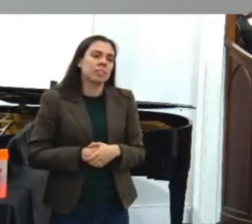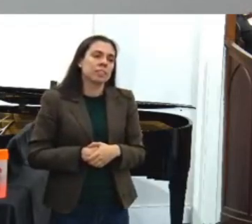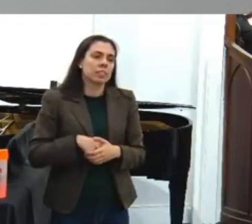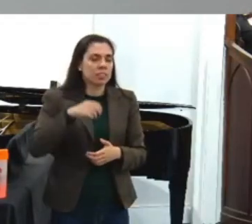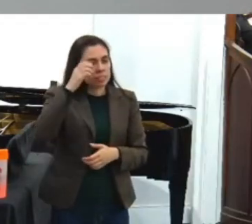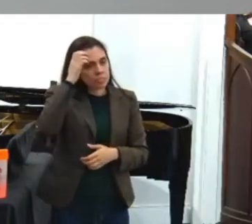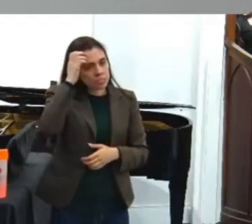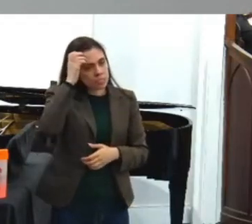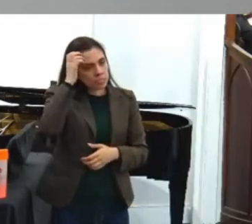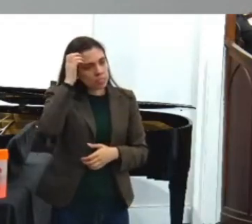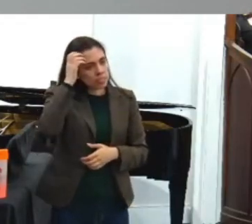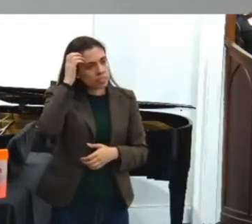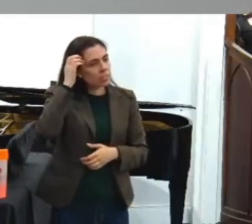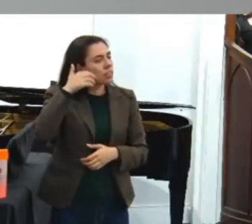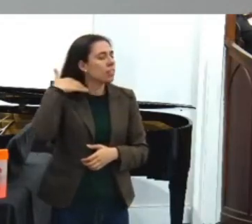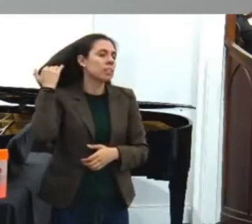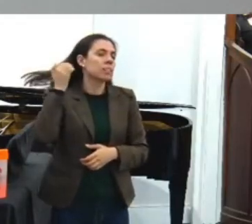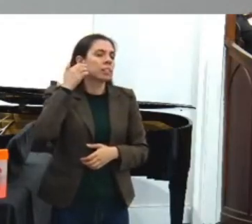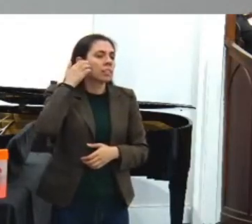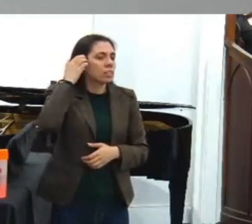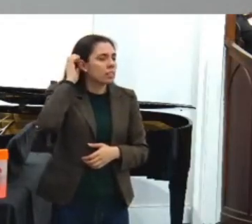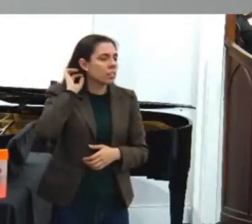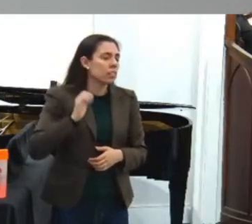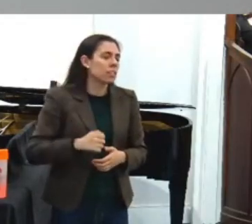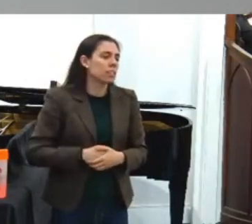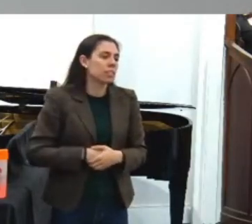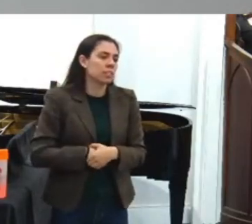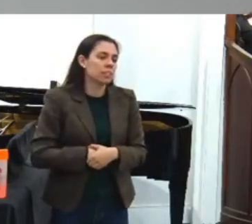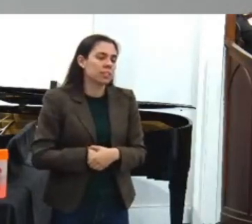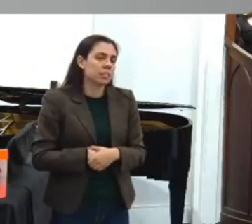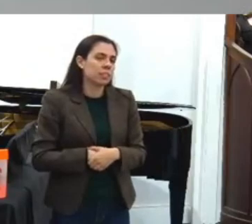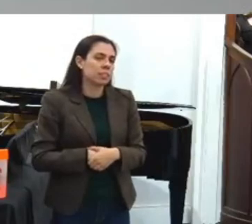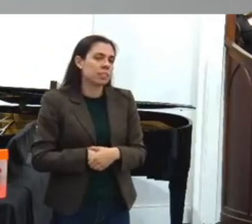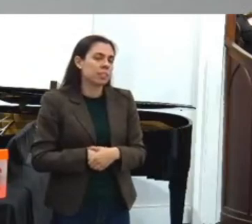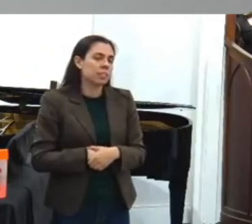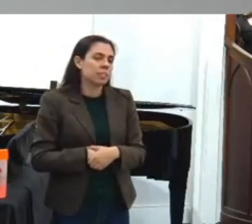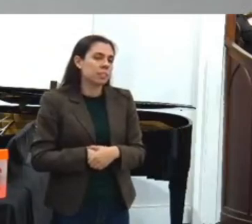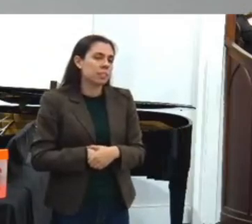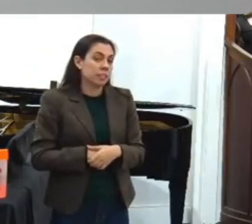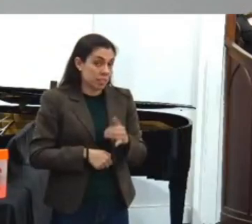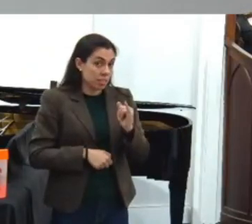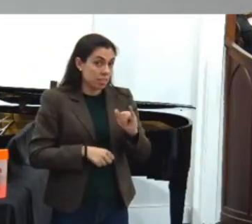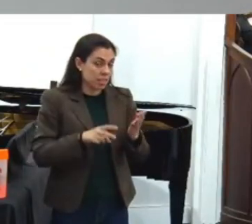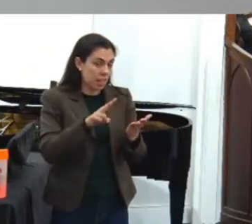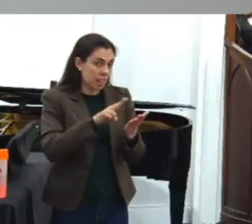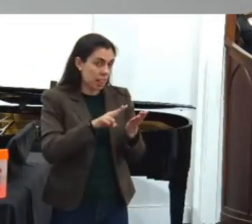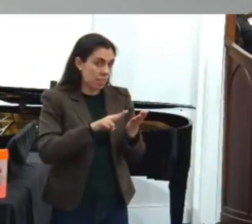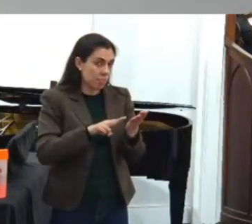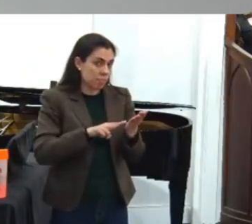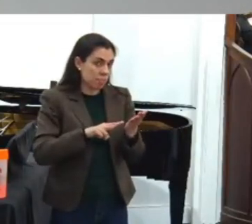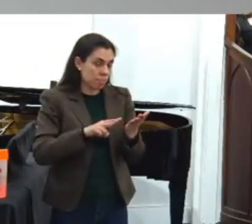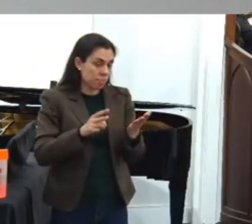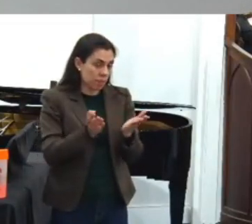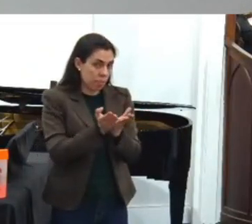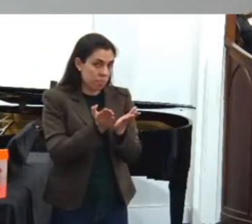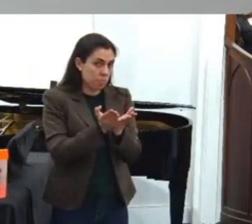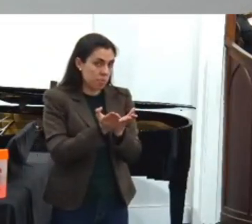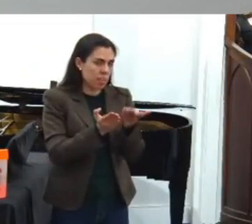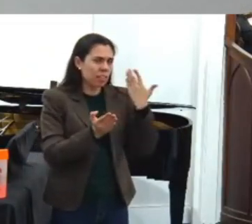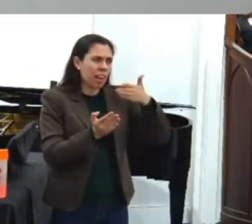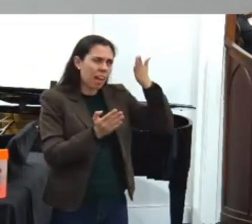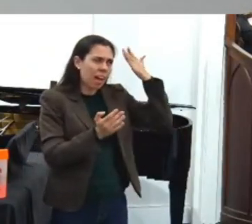Queridos, nós olhamos para a Escritura Sagrada e desde o Éden, nós podemos ver um